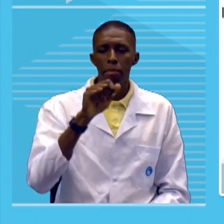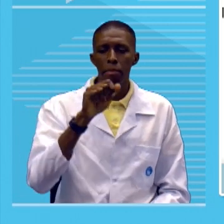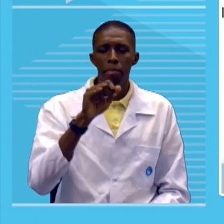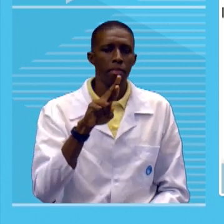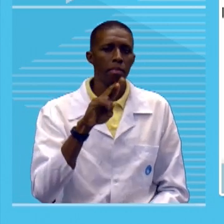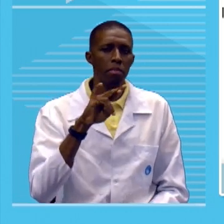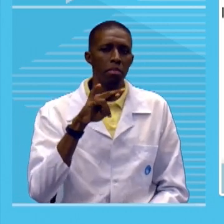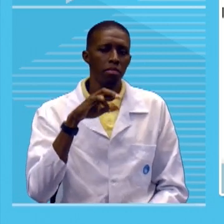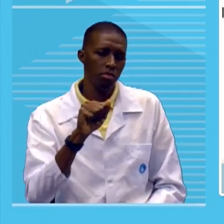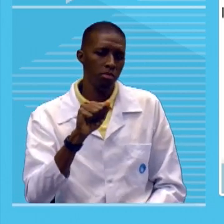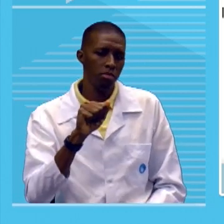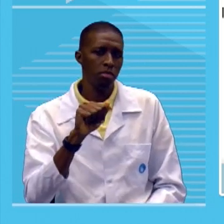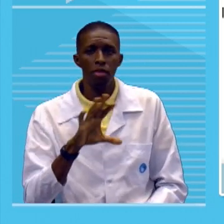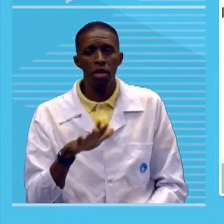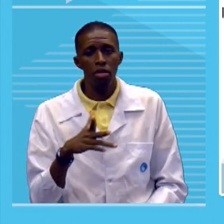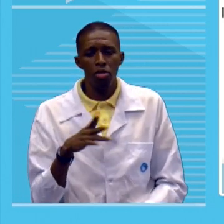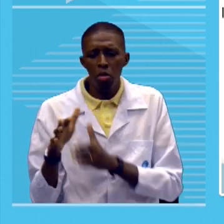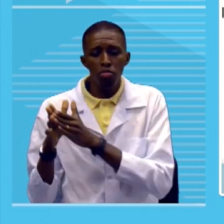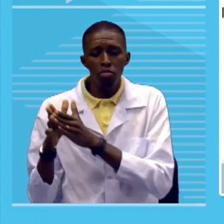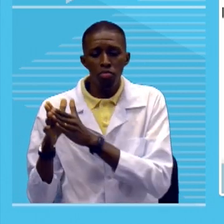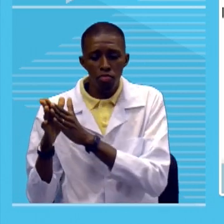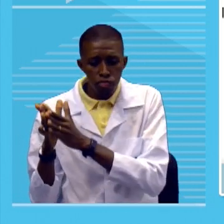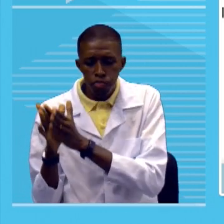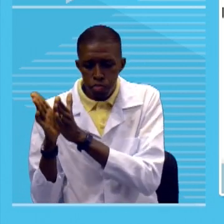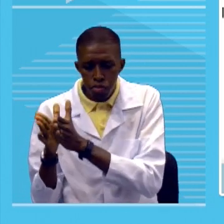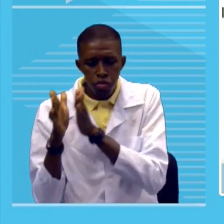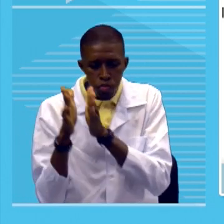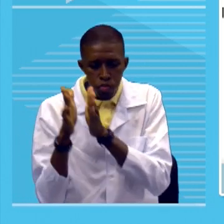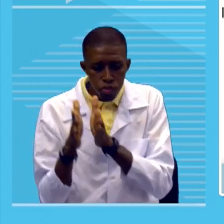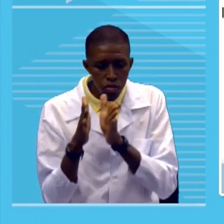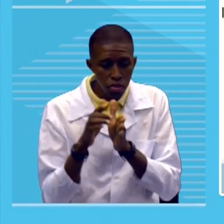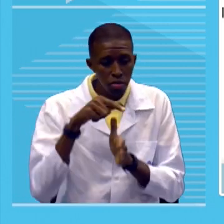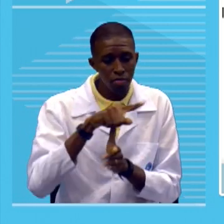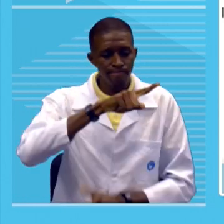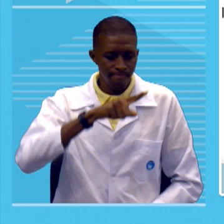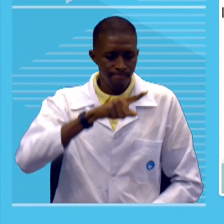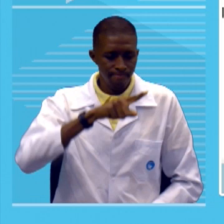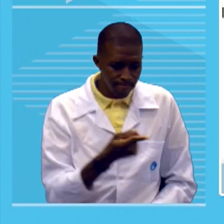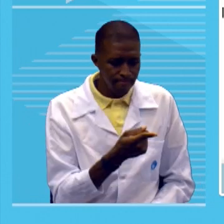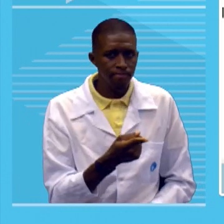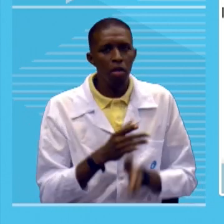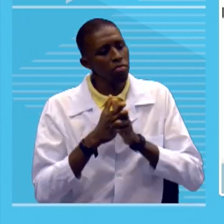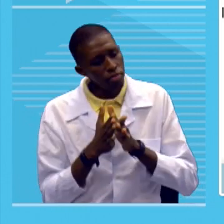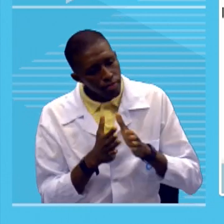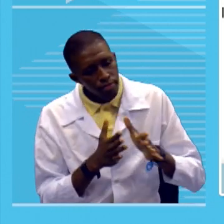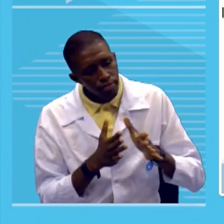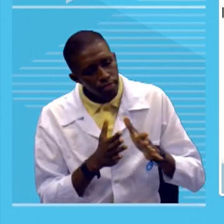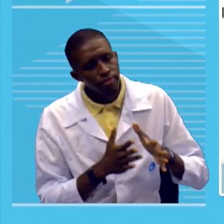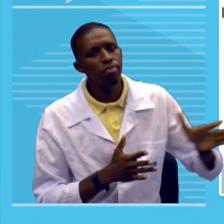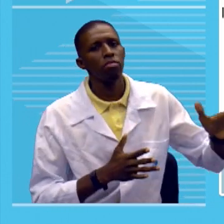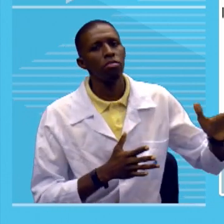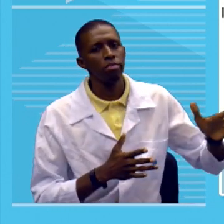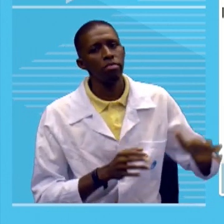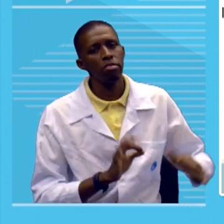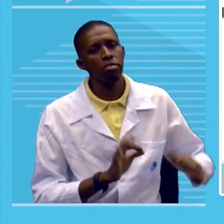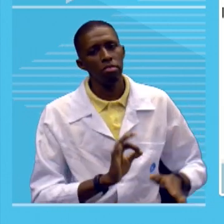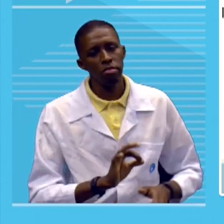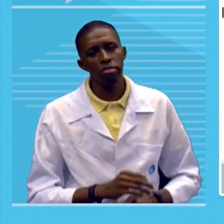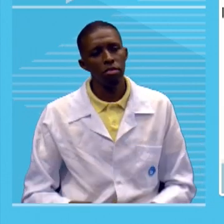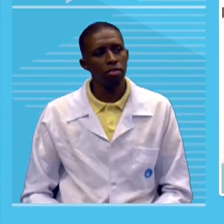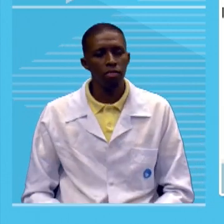os elementos que formam a ordem direta dos termos em uma